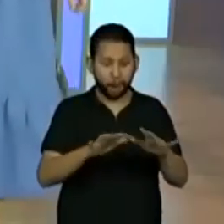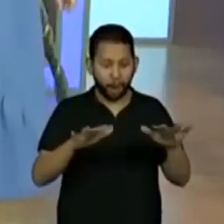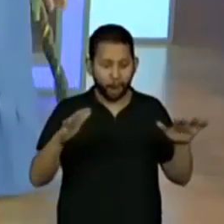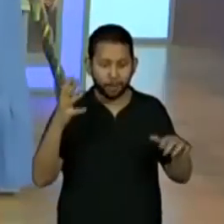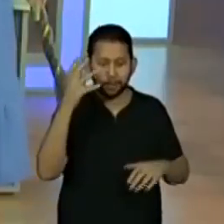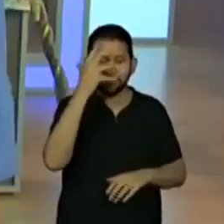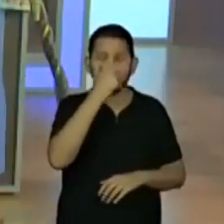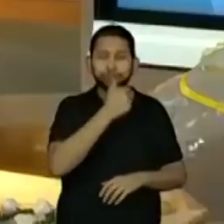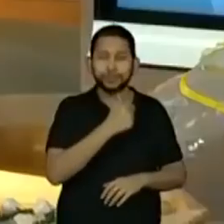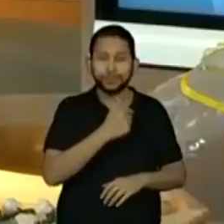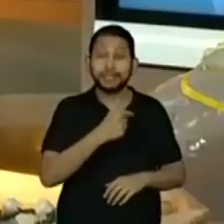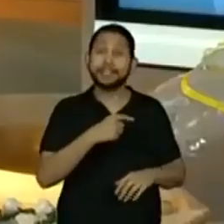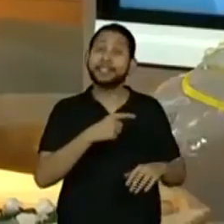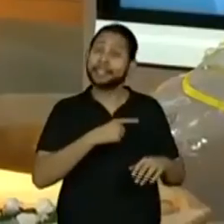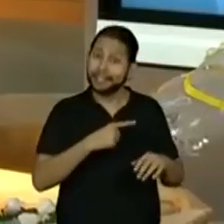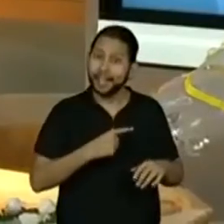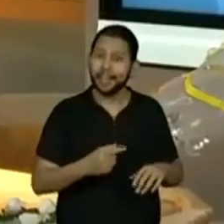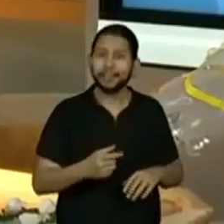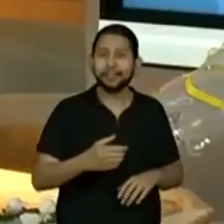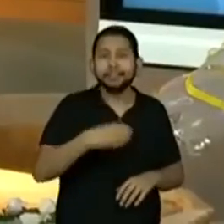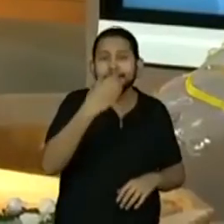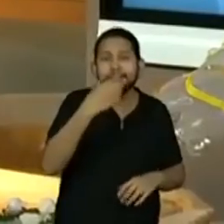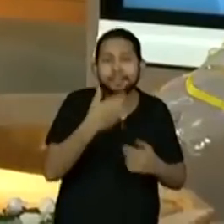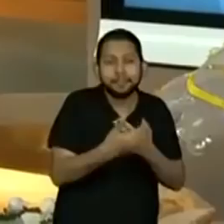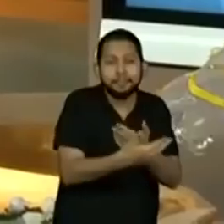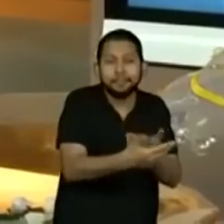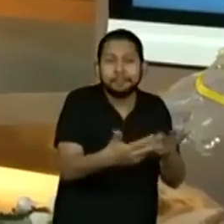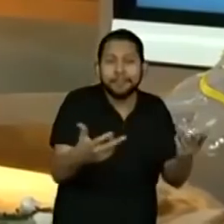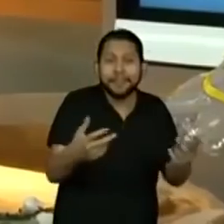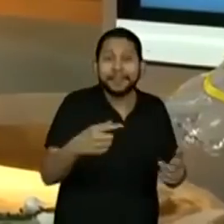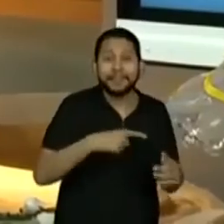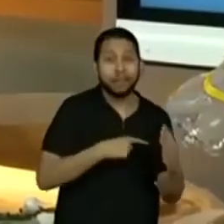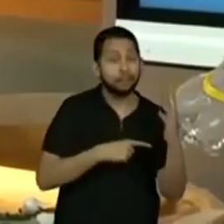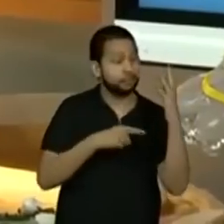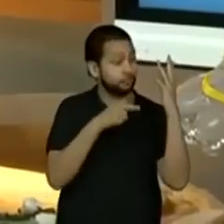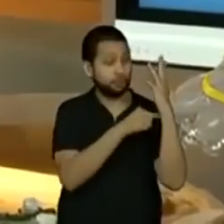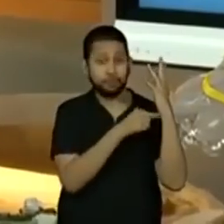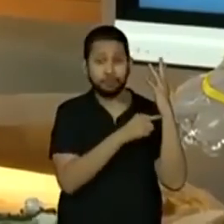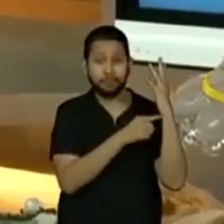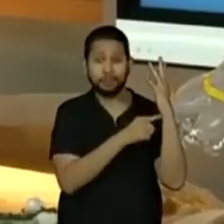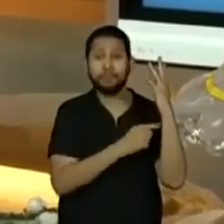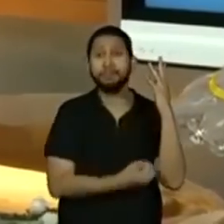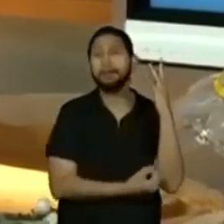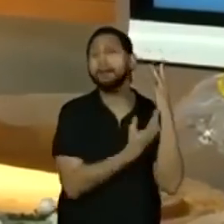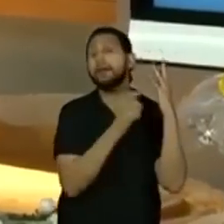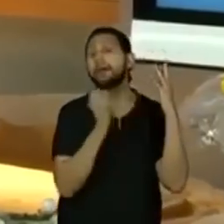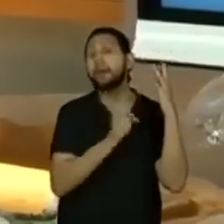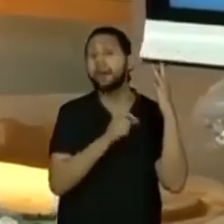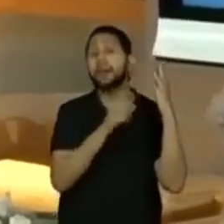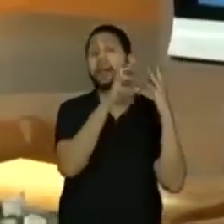No meio desse jardim tinha uma macieira